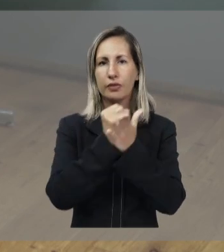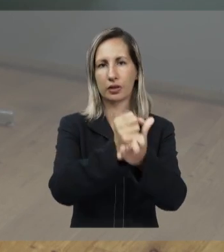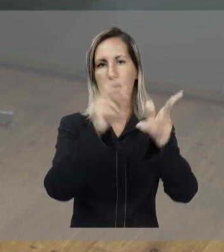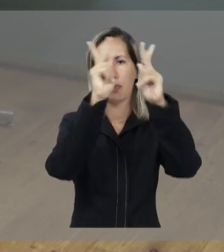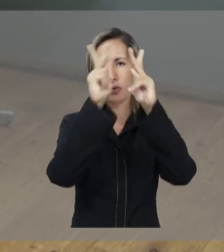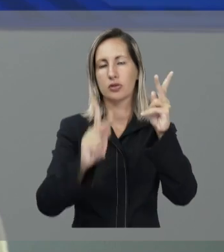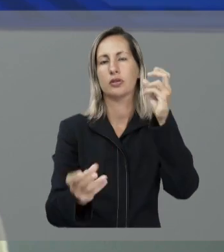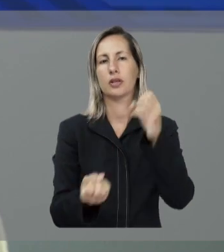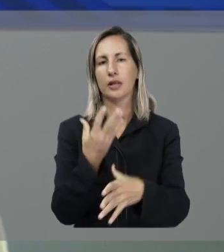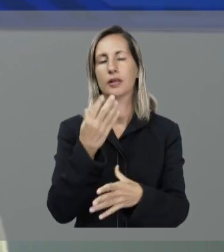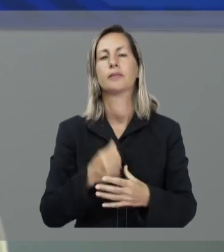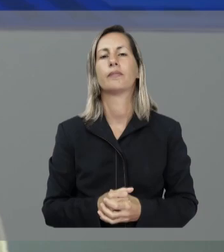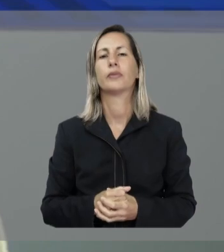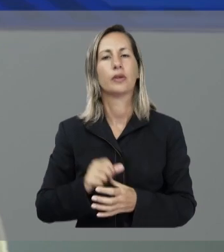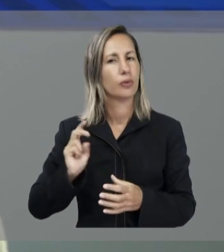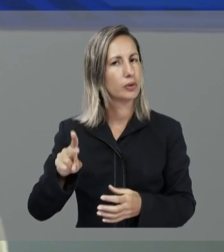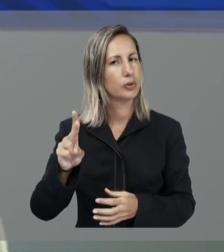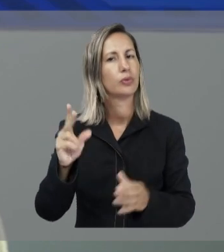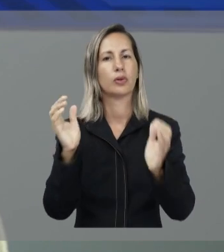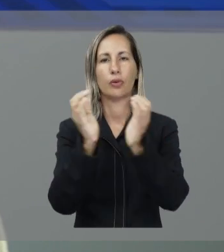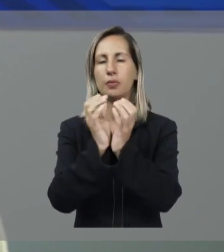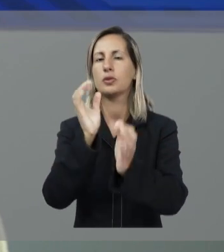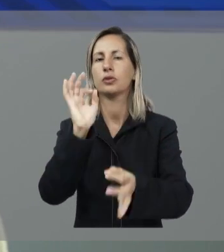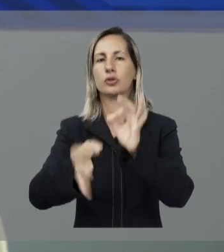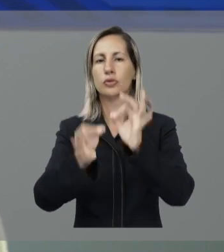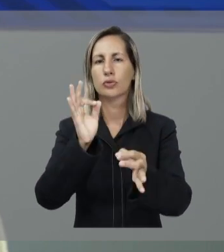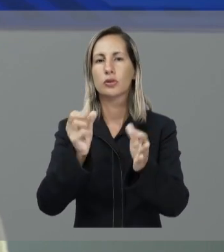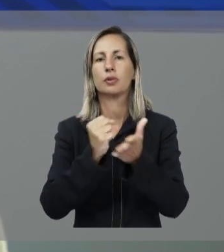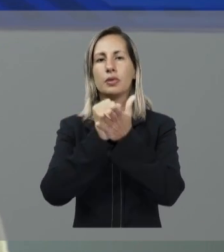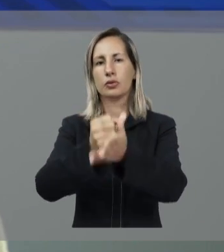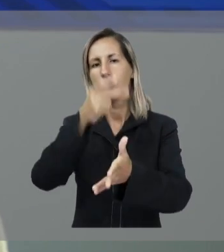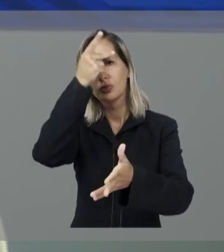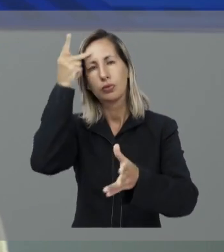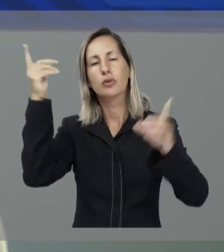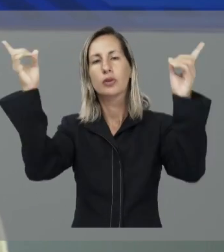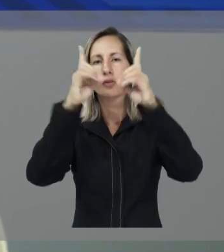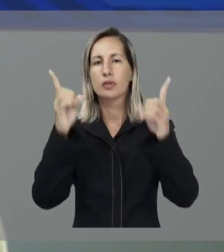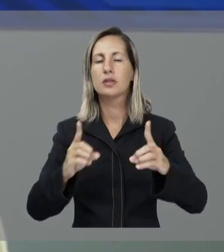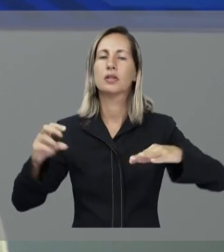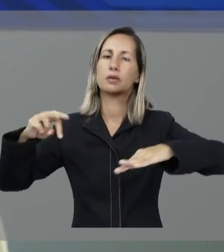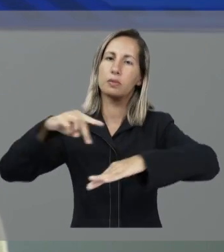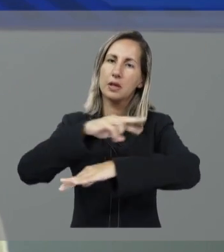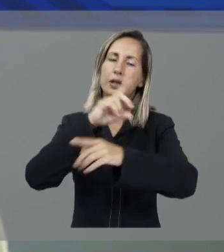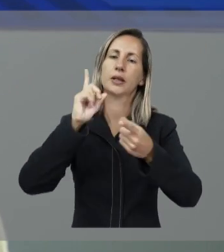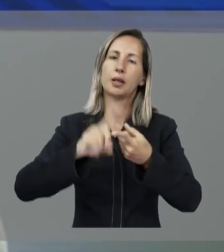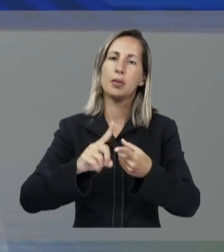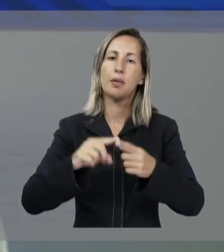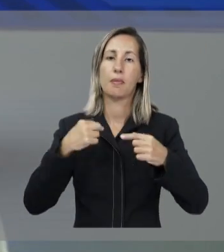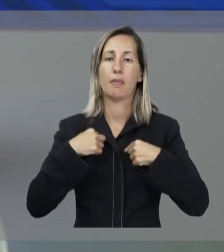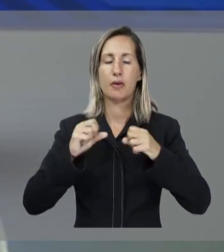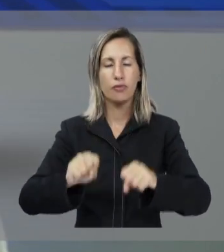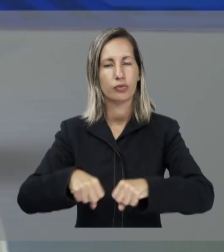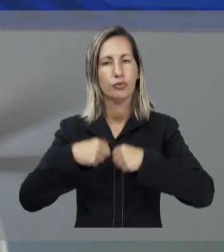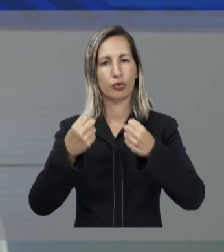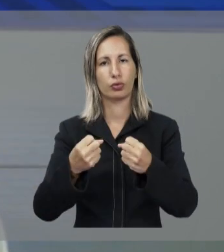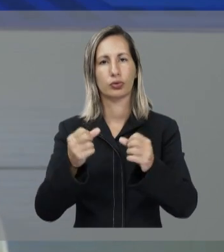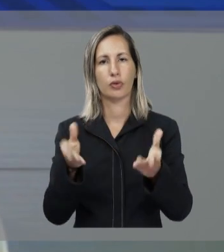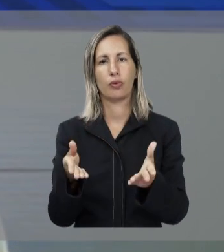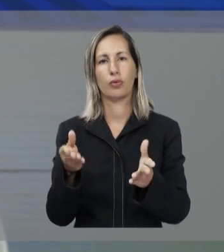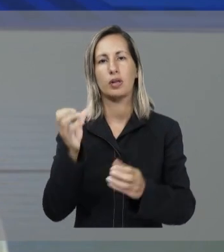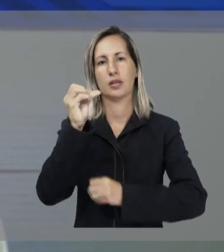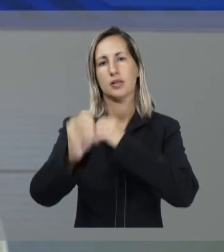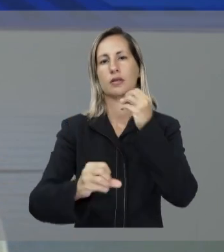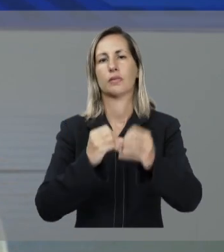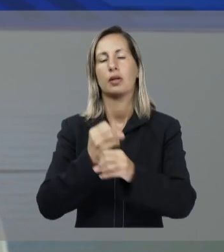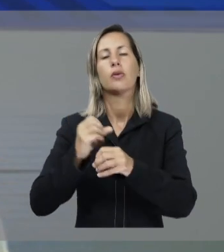projetos de autoria? Eu sigo aí na Comissão de Justiça, em defesa da pessoa com deficiência e mobilidade reduzida também, mas a minha maior luta agora no segundo semestre vai